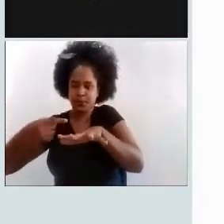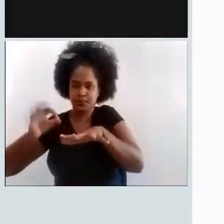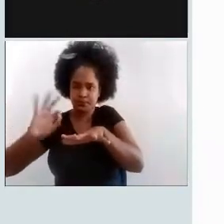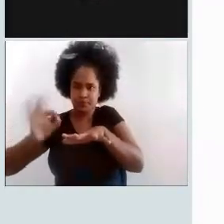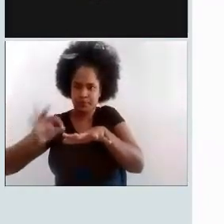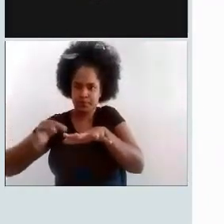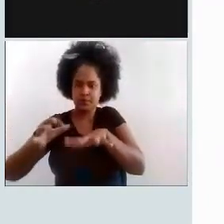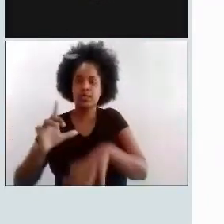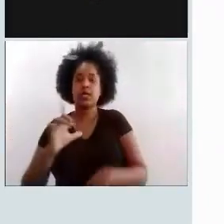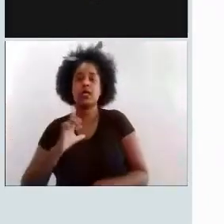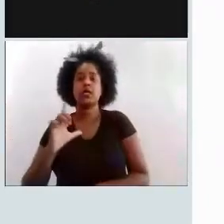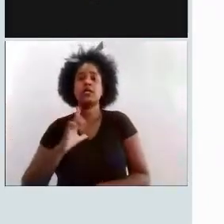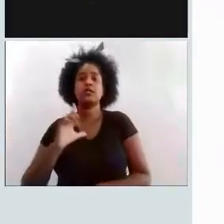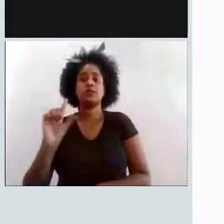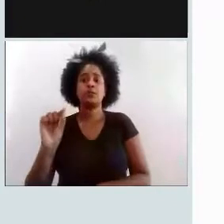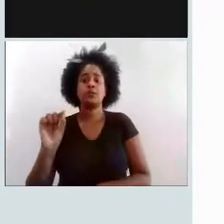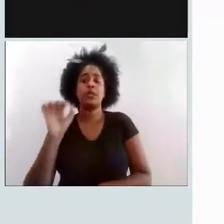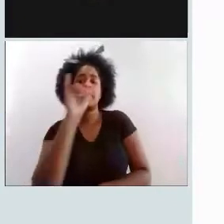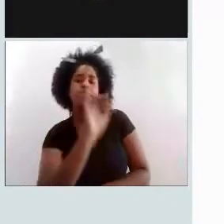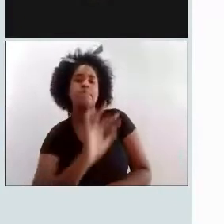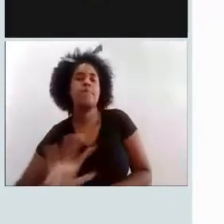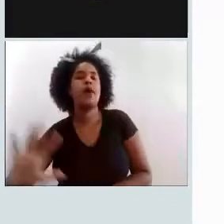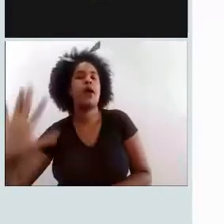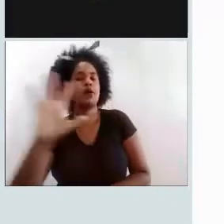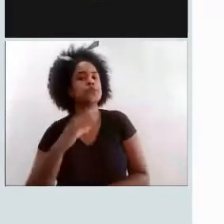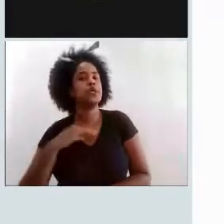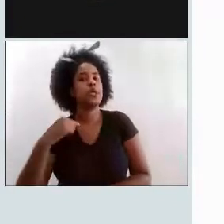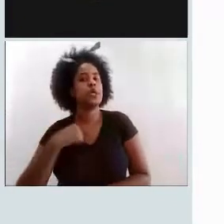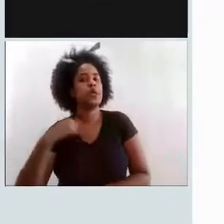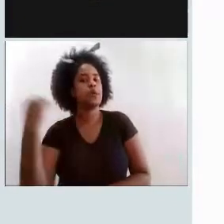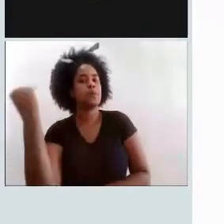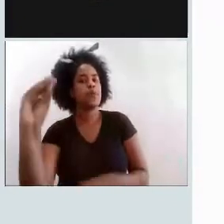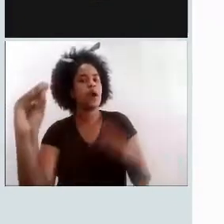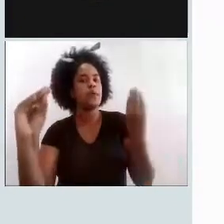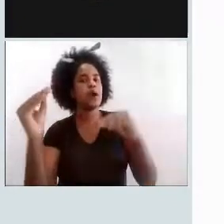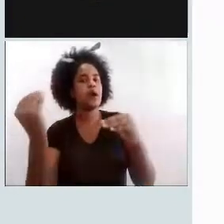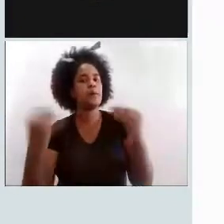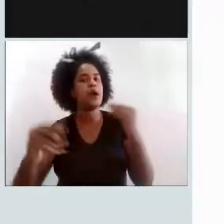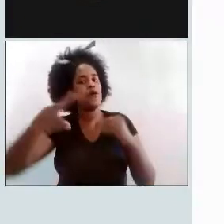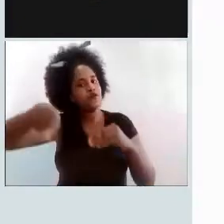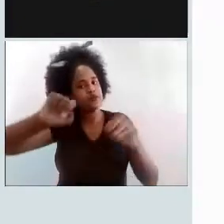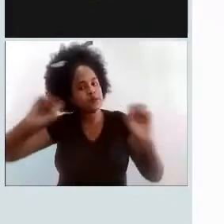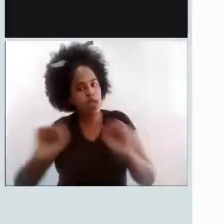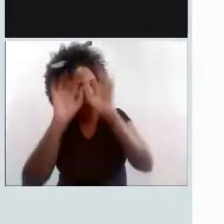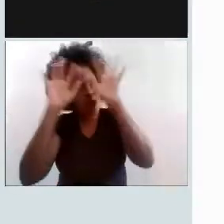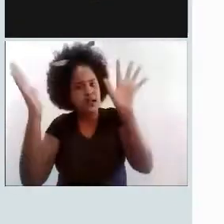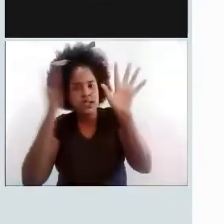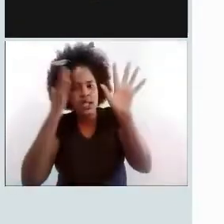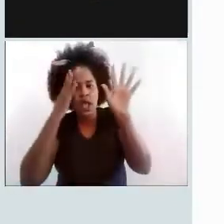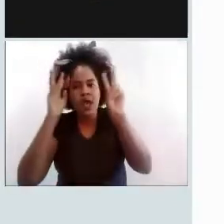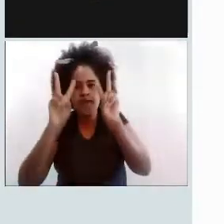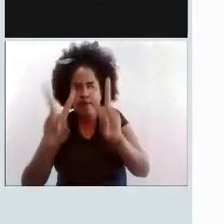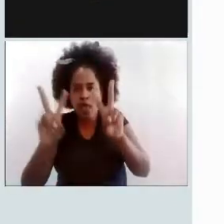na questão dos slides para deixar melhor explicado para vocês,